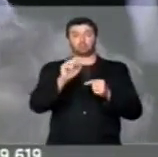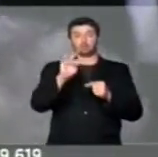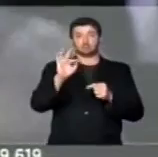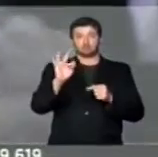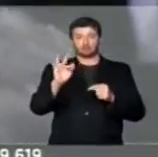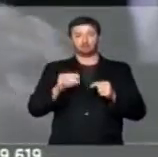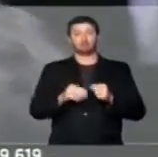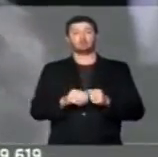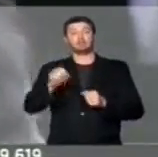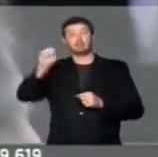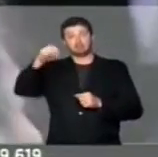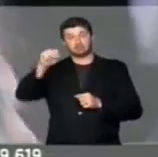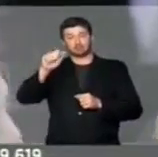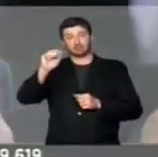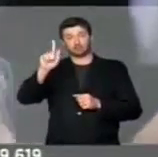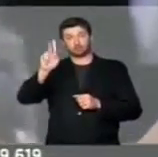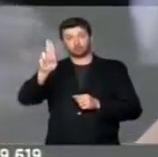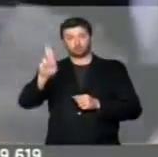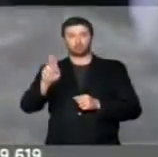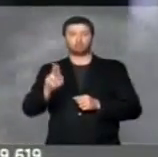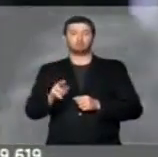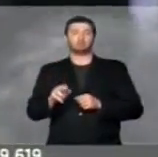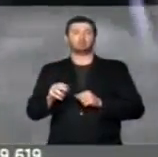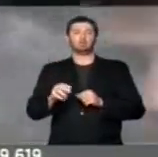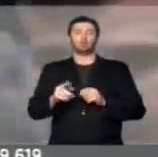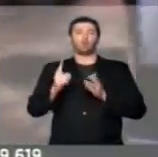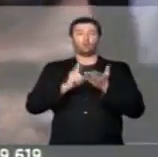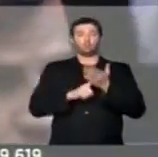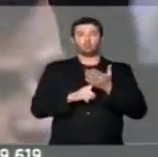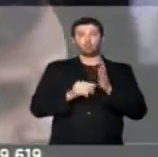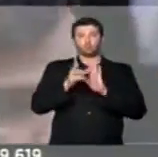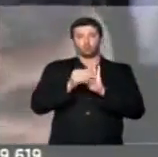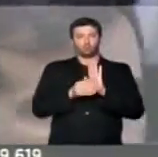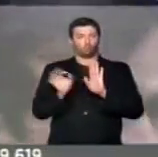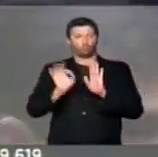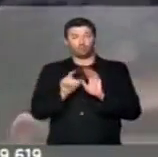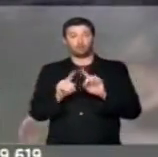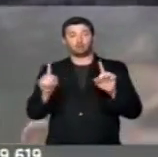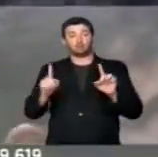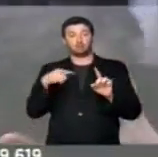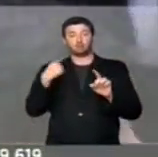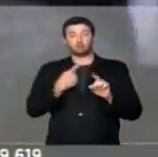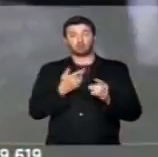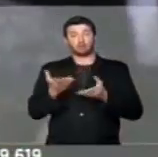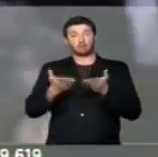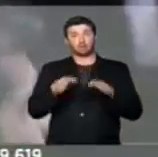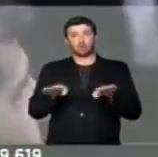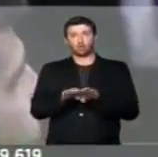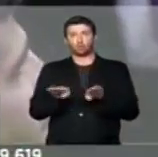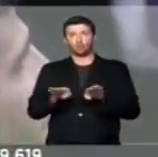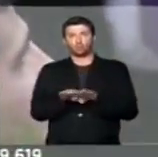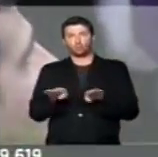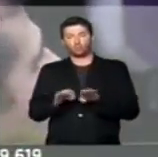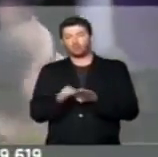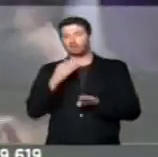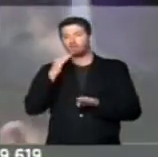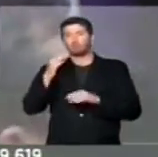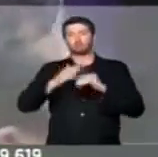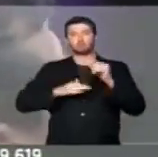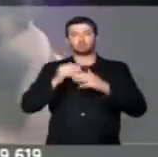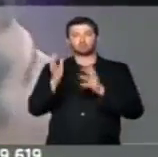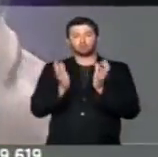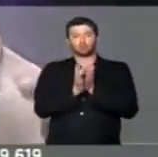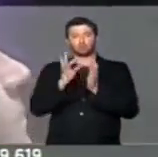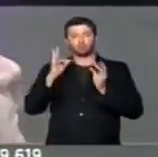Supremo, sim à AGU, não tem nenhum compromisso de mérito, nós estamos orientando sim para que a gente dê tratamento igualitário às carreiras que